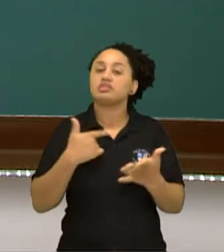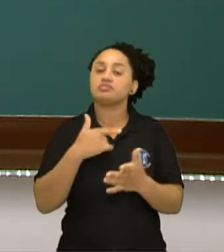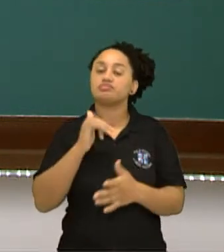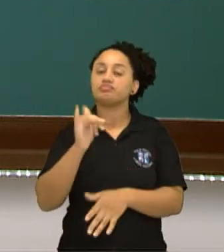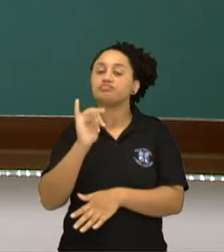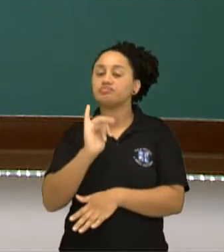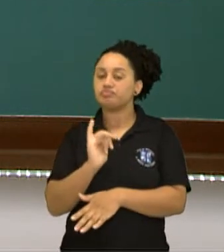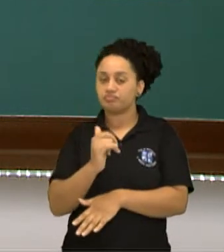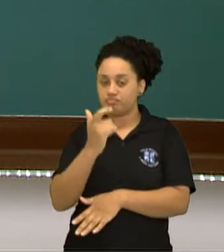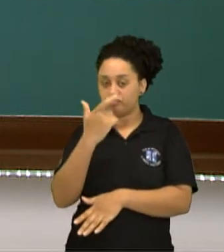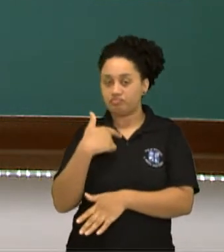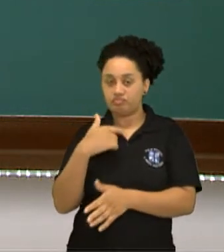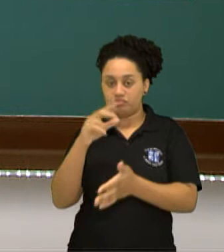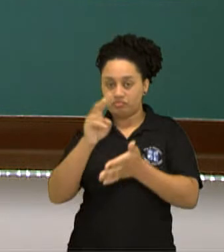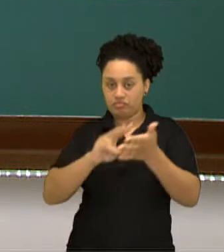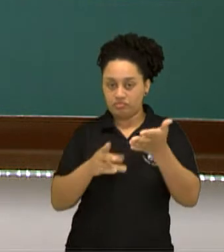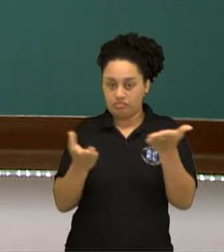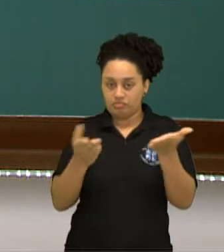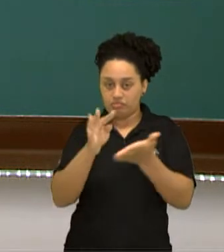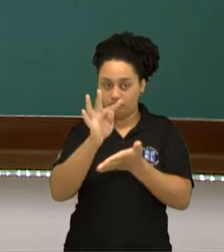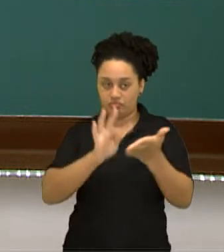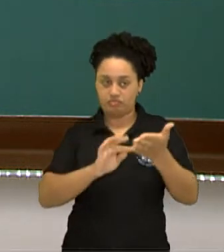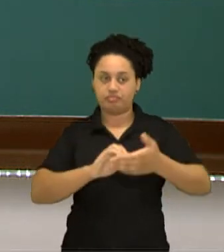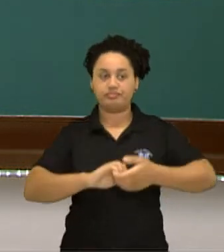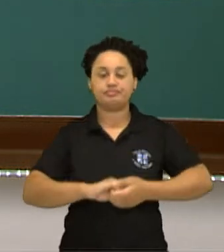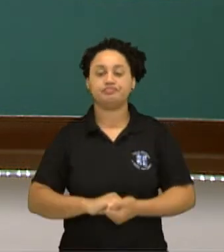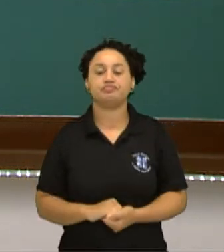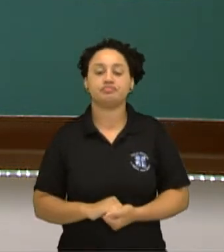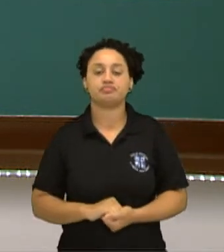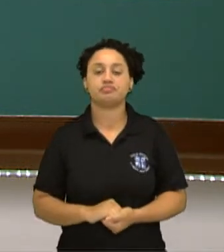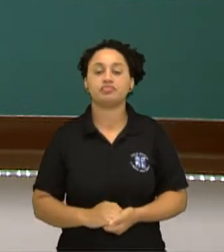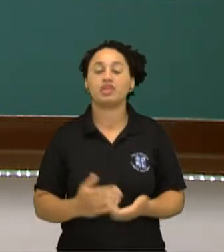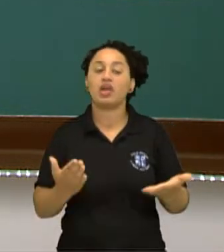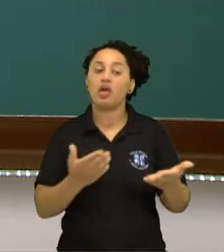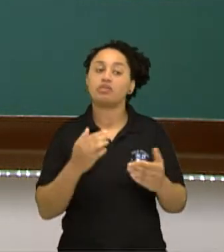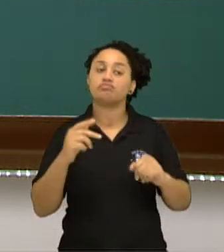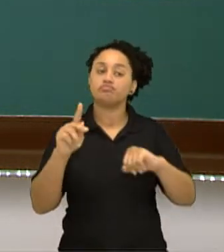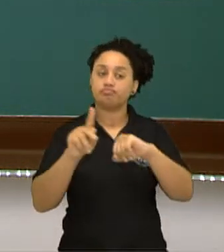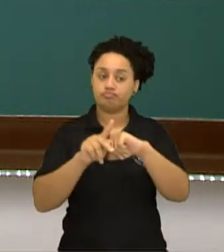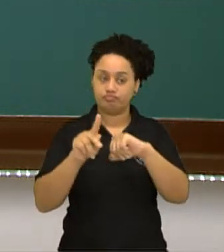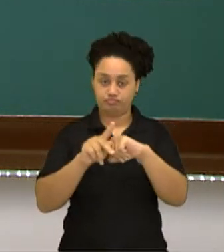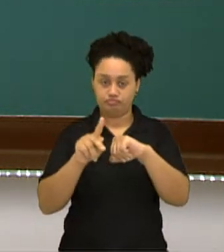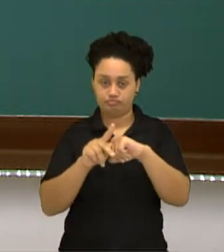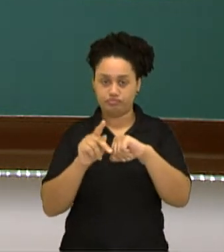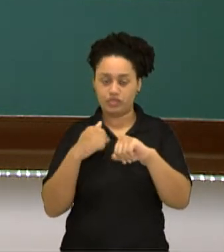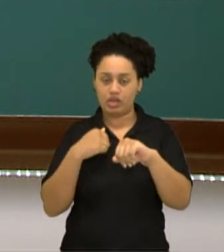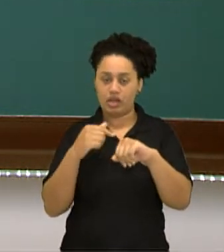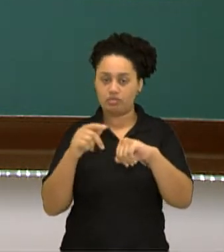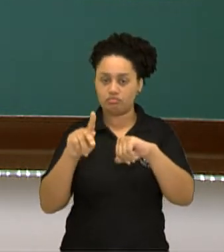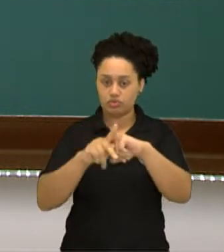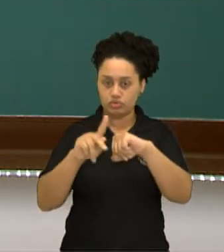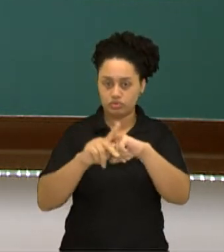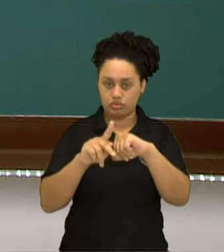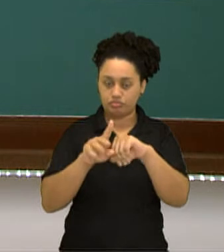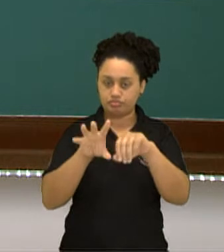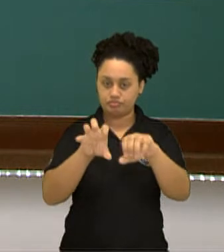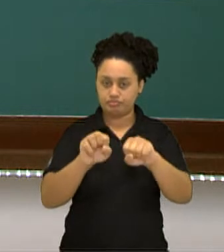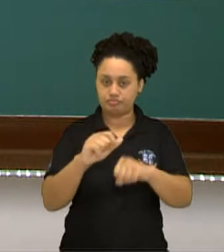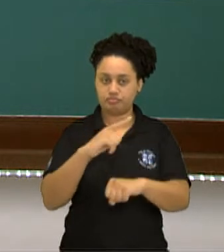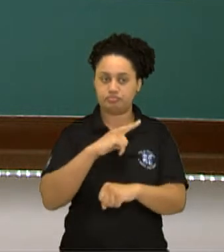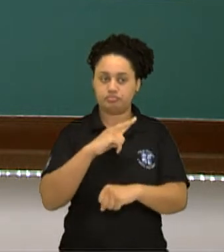nós acabamos de ler. Bien? Sobre os possessivos átonos, vamos agora aprender a respeito desses